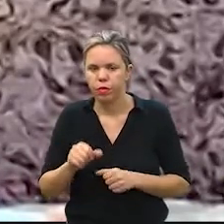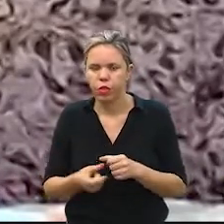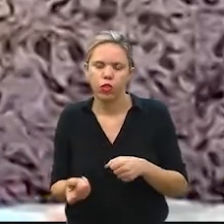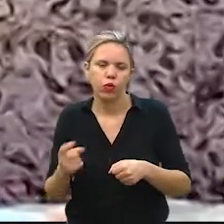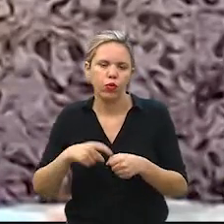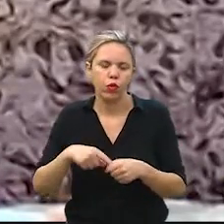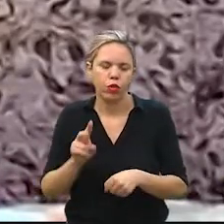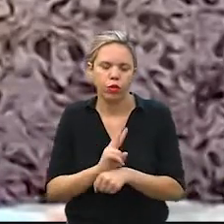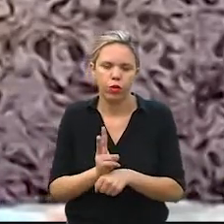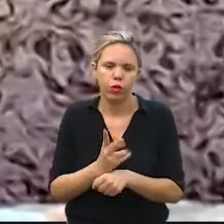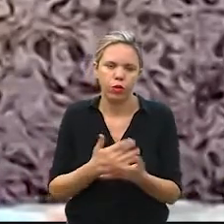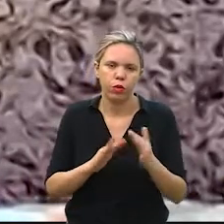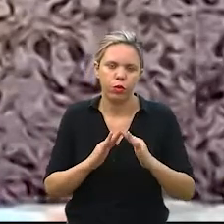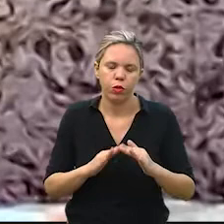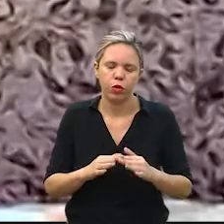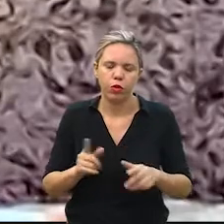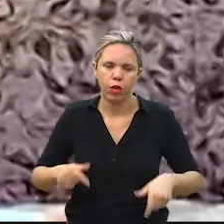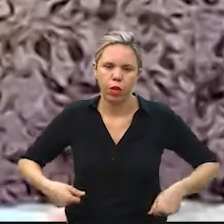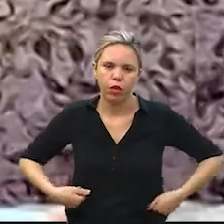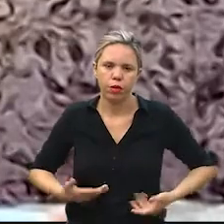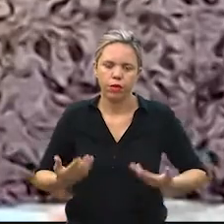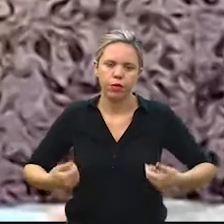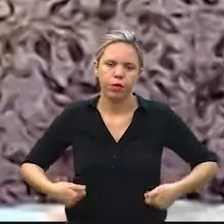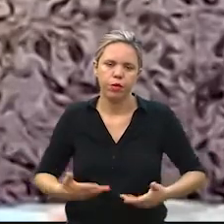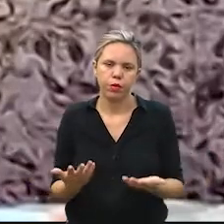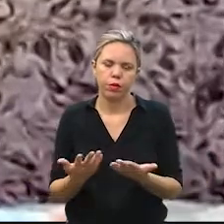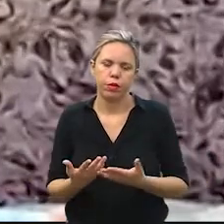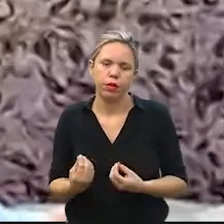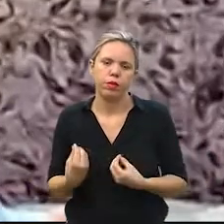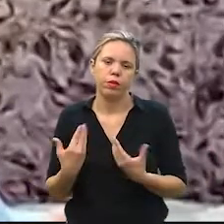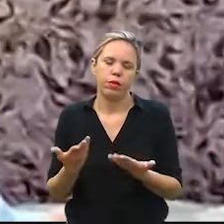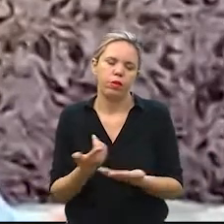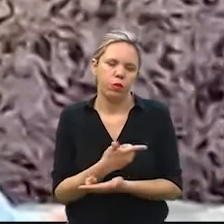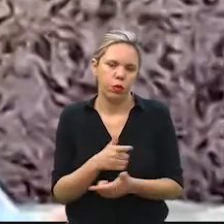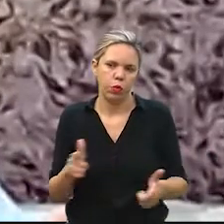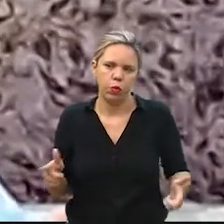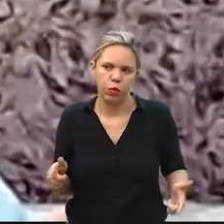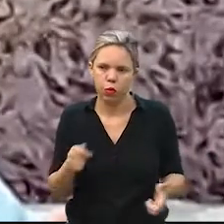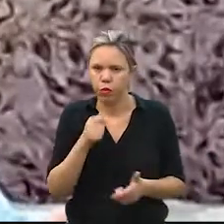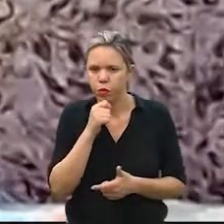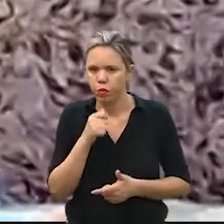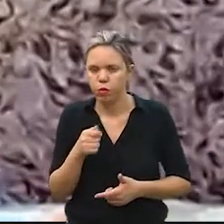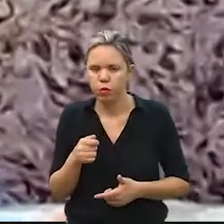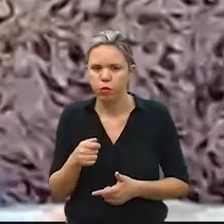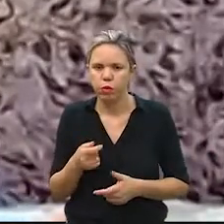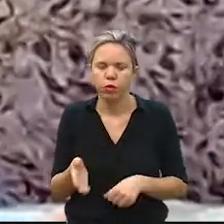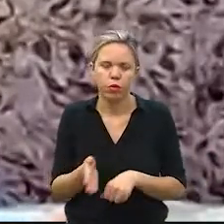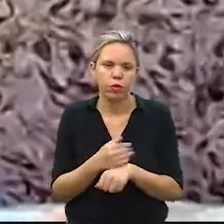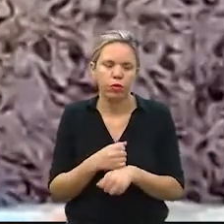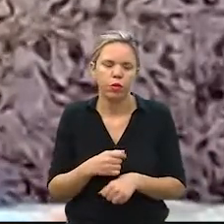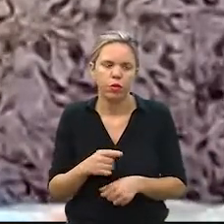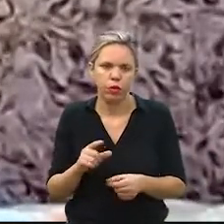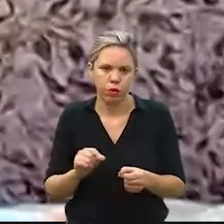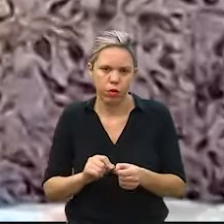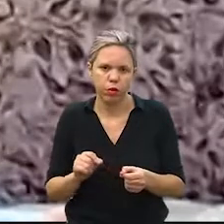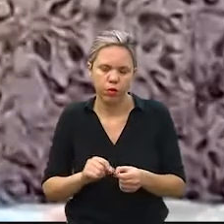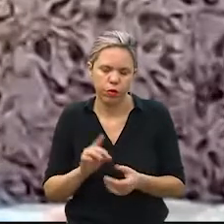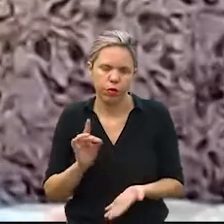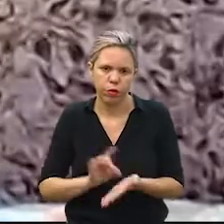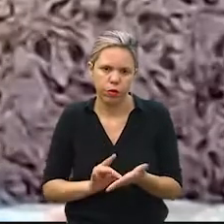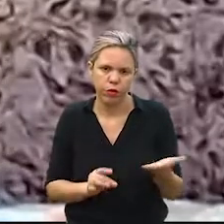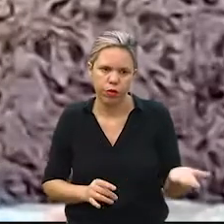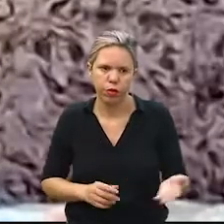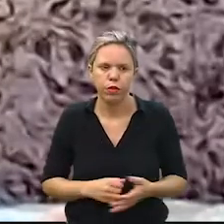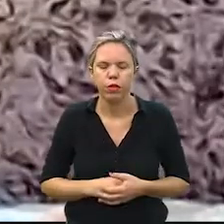segurança às escolas. Então, são gastos que não estavam sendo previstos, não tinham sido previstos anteriormente que tem que ser realizado,